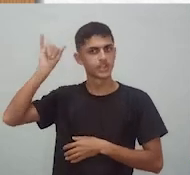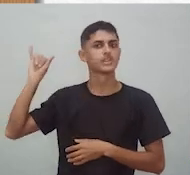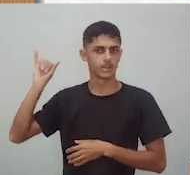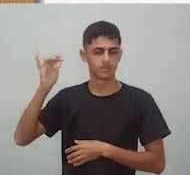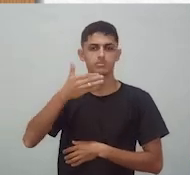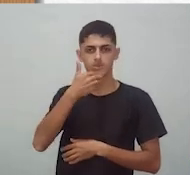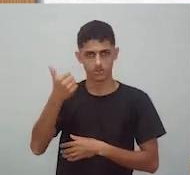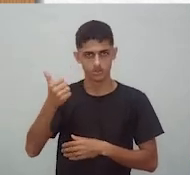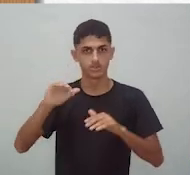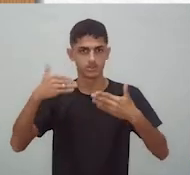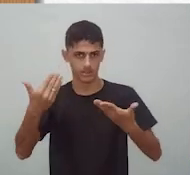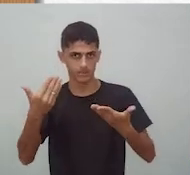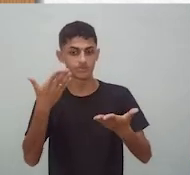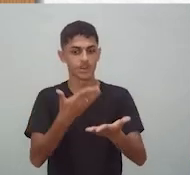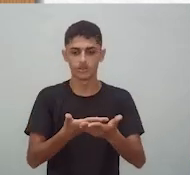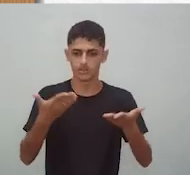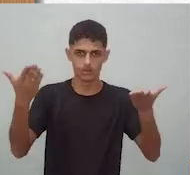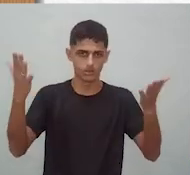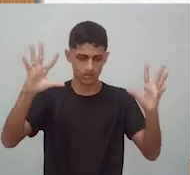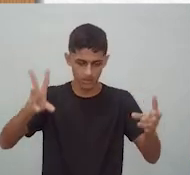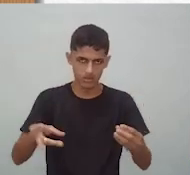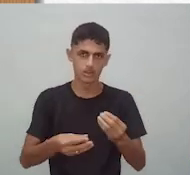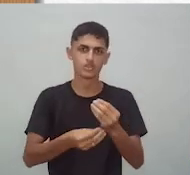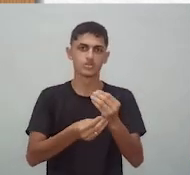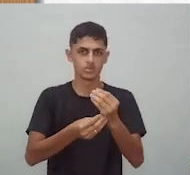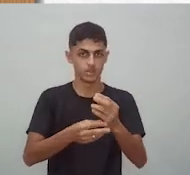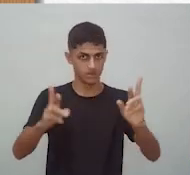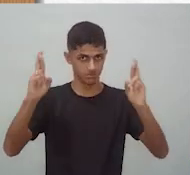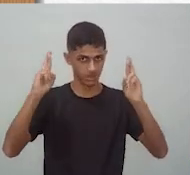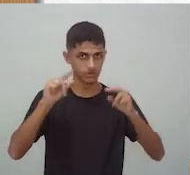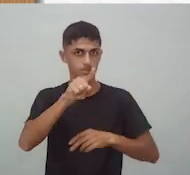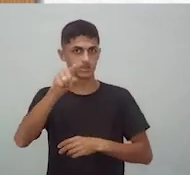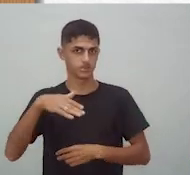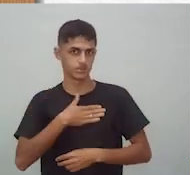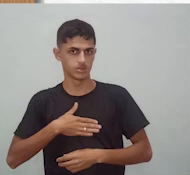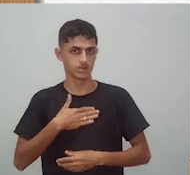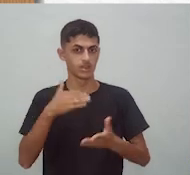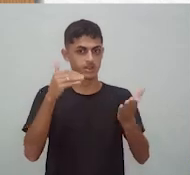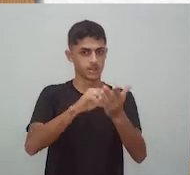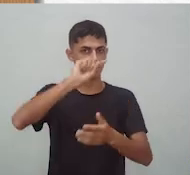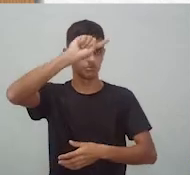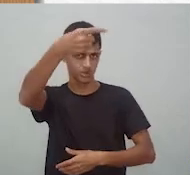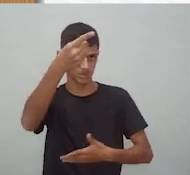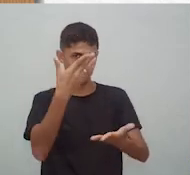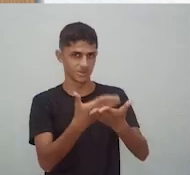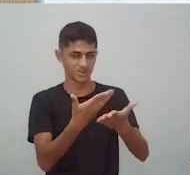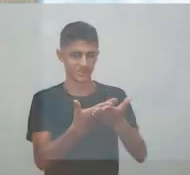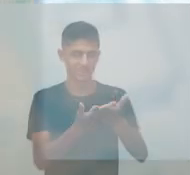Então, gente, a aula de hoje foi isso. Espero que vocês tenham gostado e até a próxima aula.